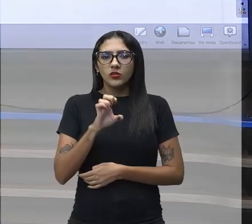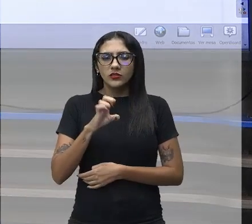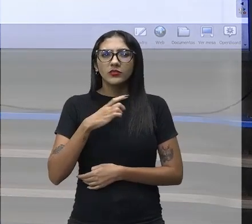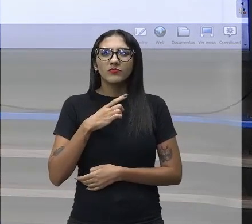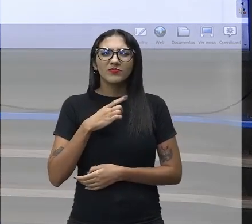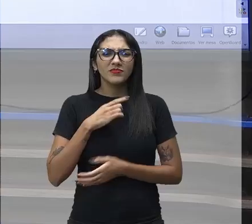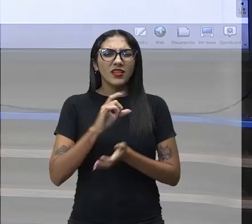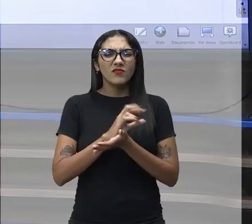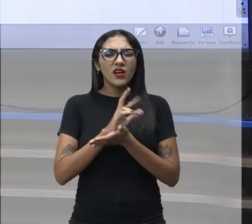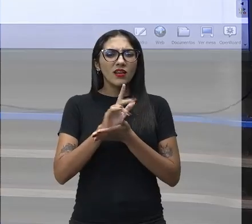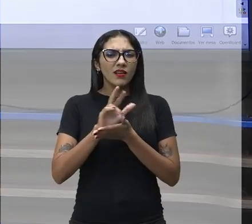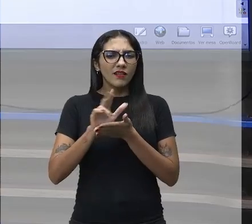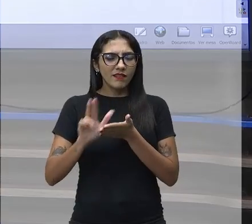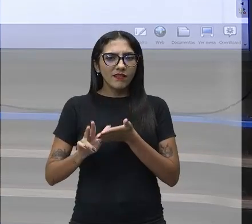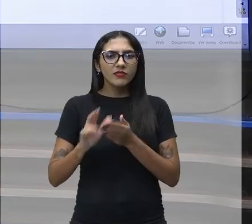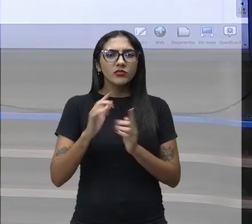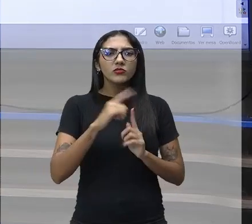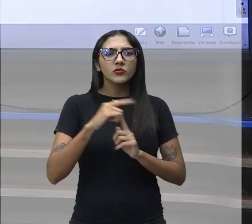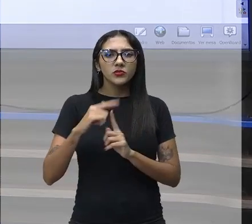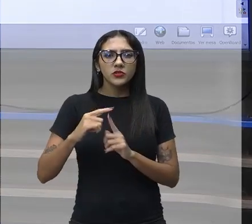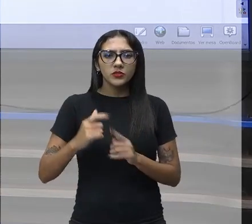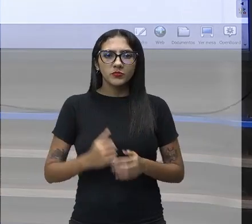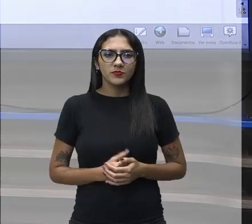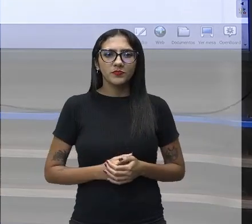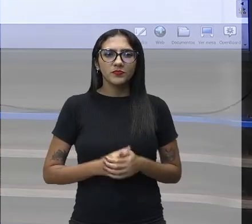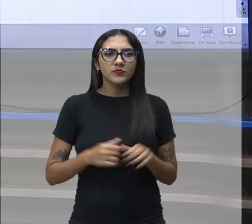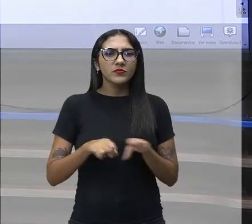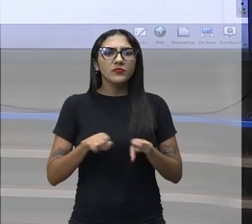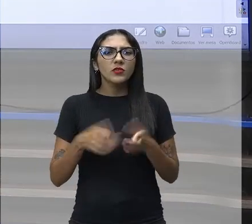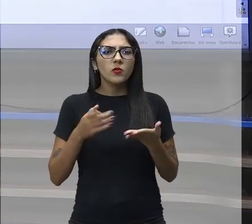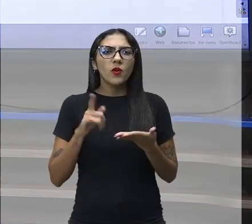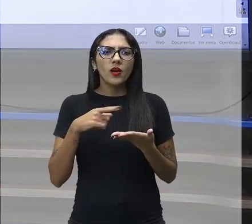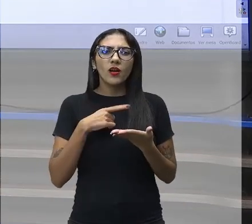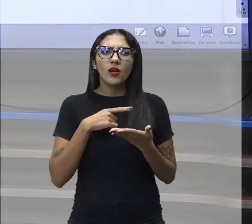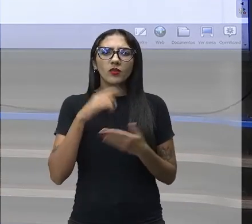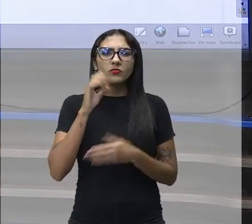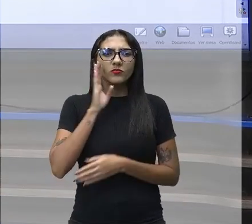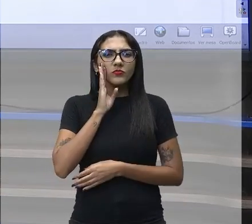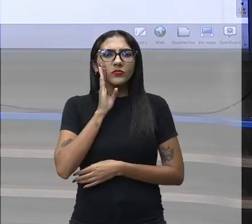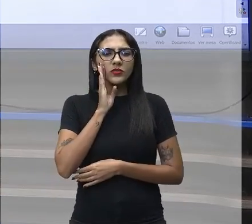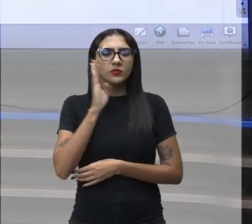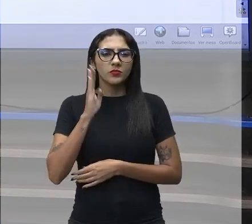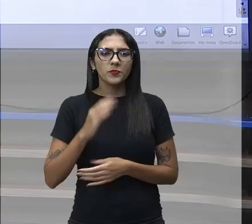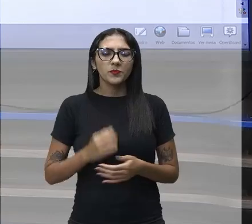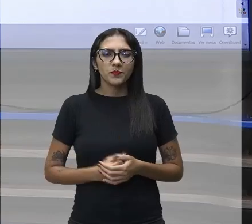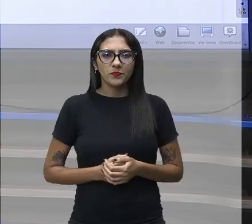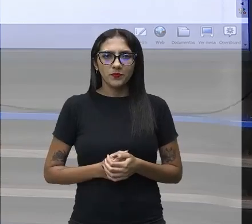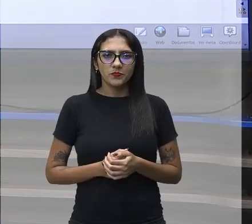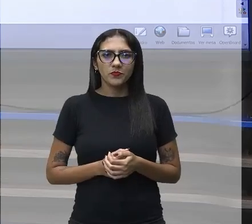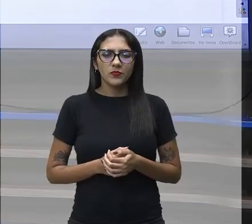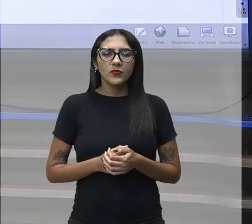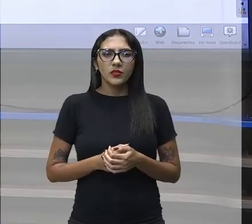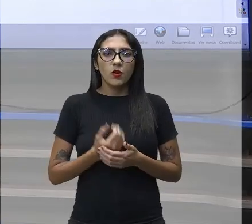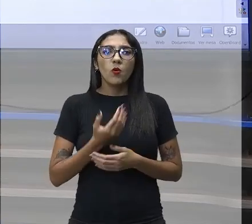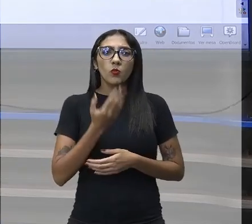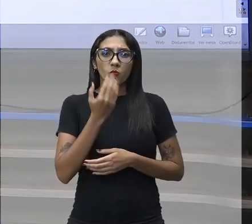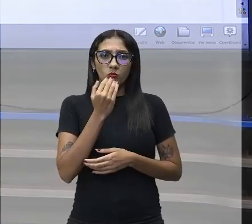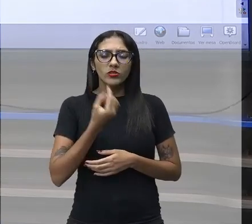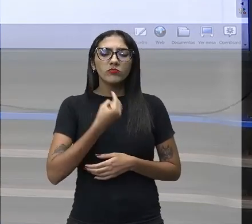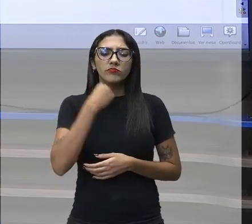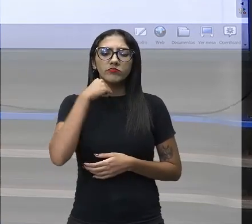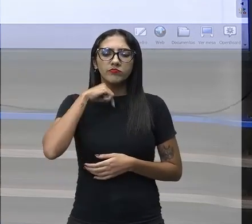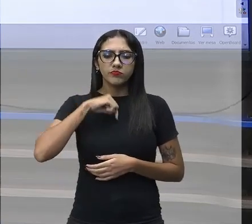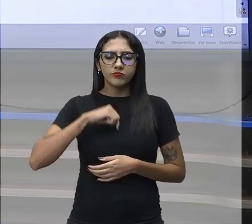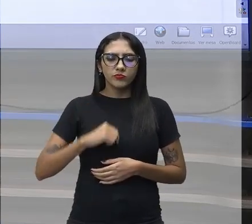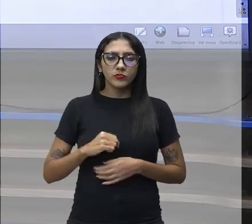de nutrientes. Só que qual é a função da insulina? Eu estou me alimentando, a insulina já sabe ali, que o alimento